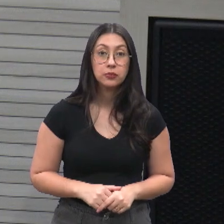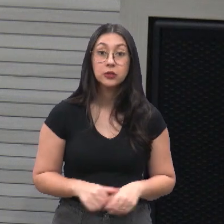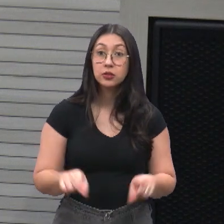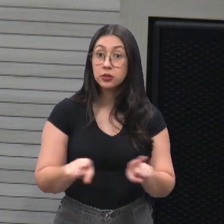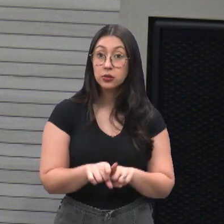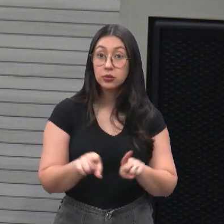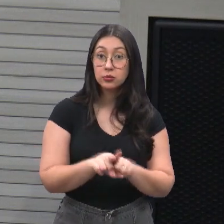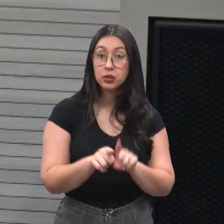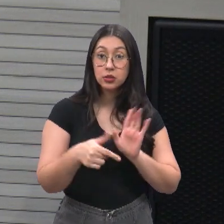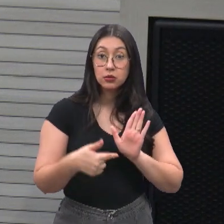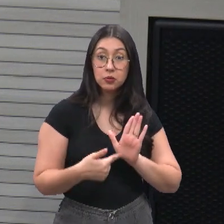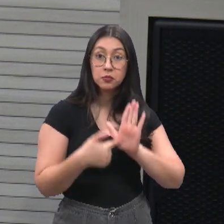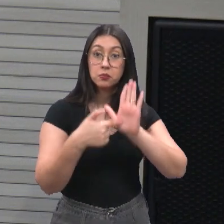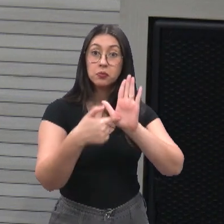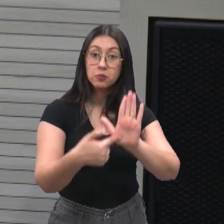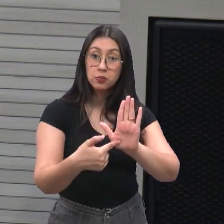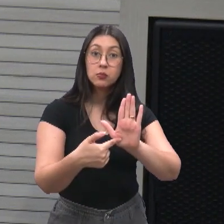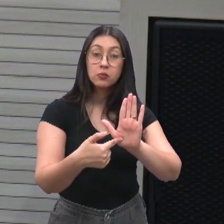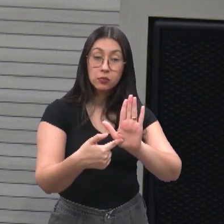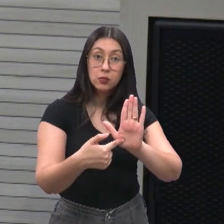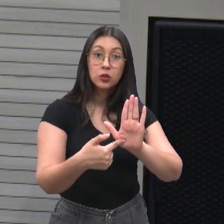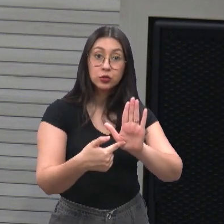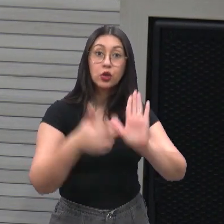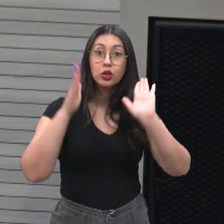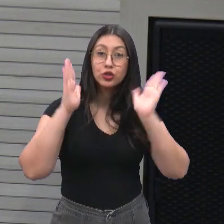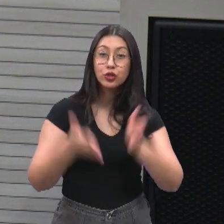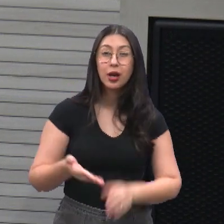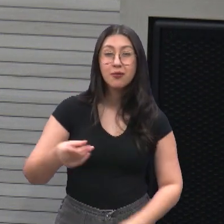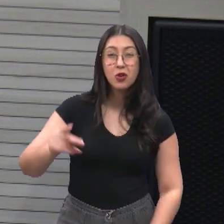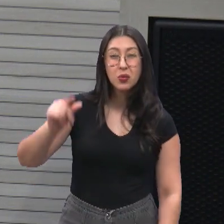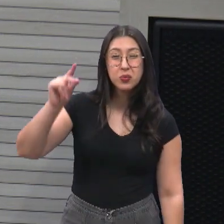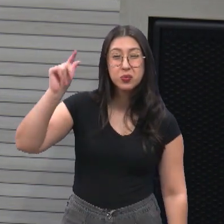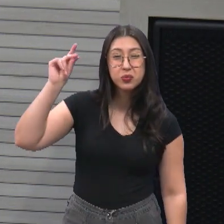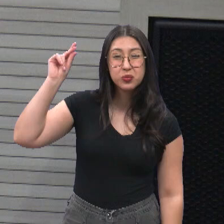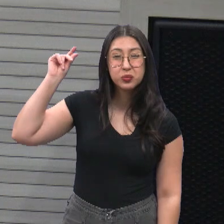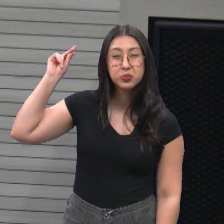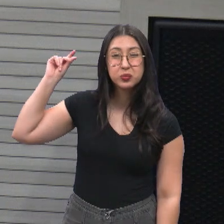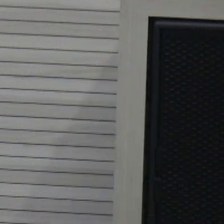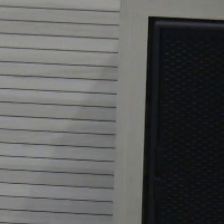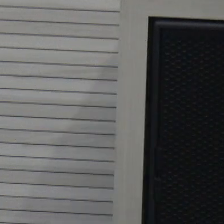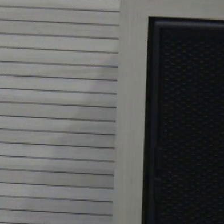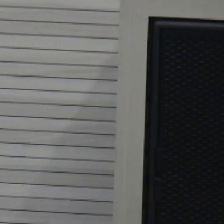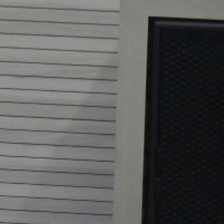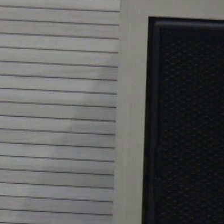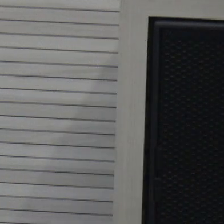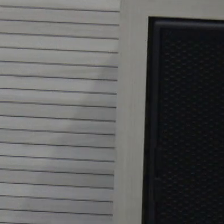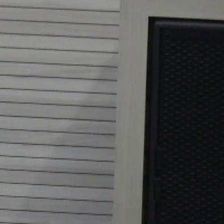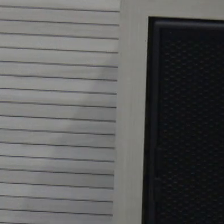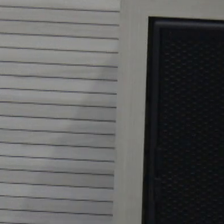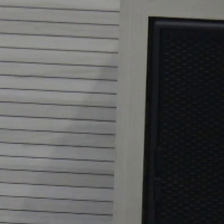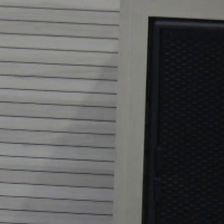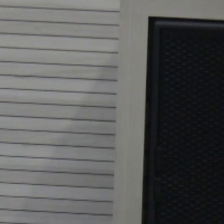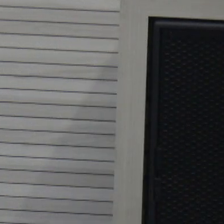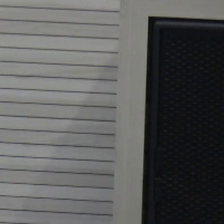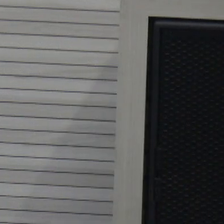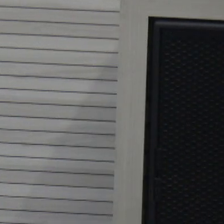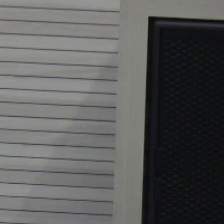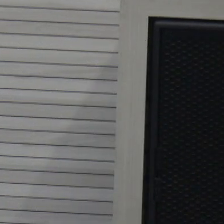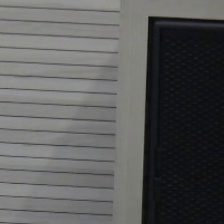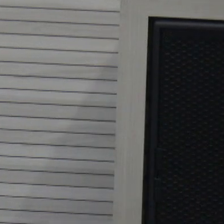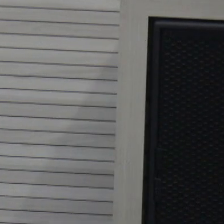ainda que essa já é uma reivindicação antiga do nosso mandato, pelo projeto de lei 116